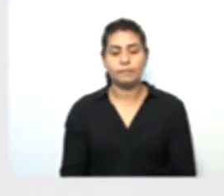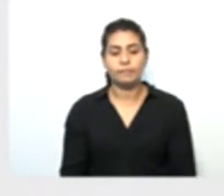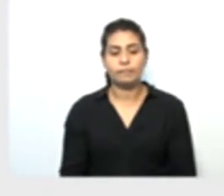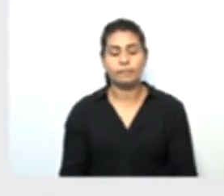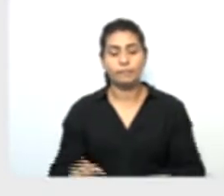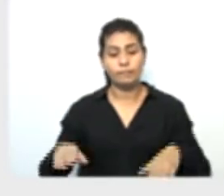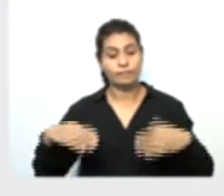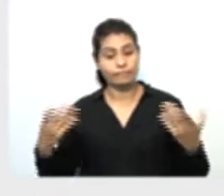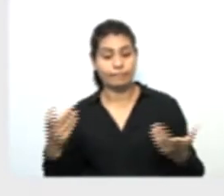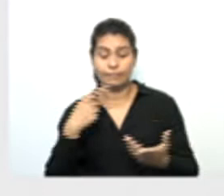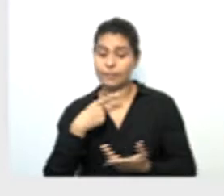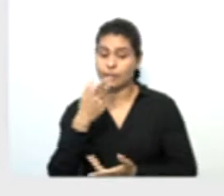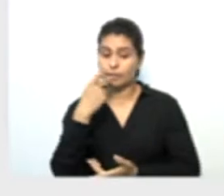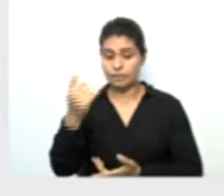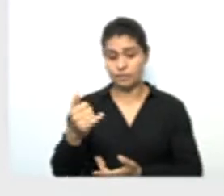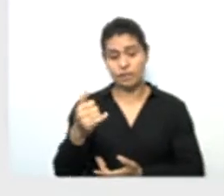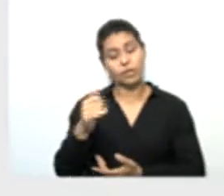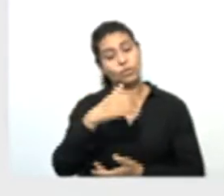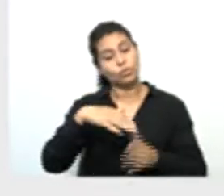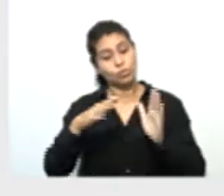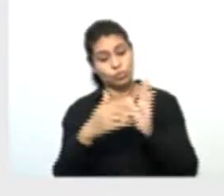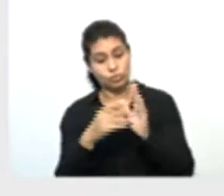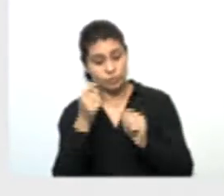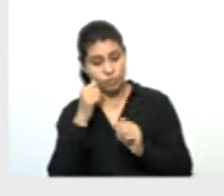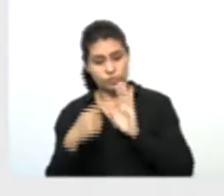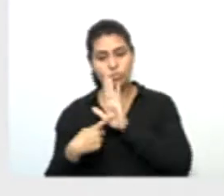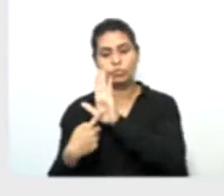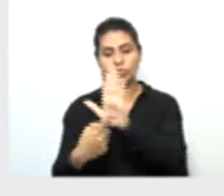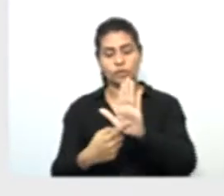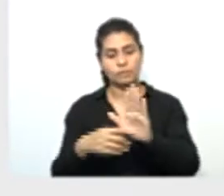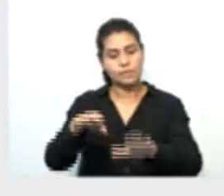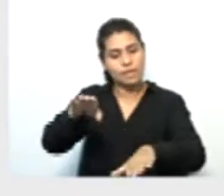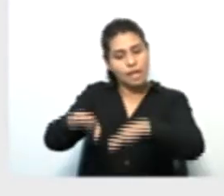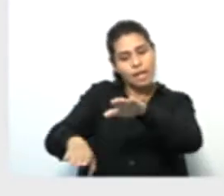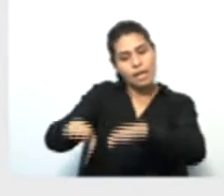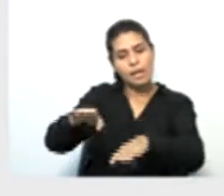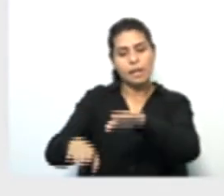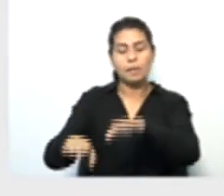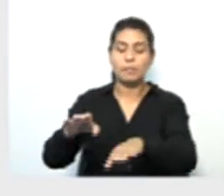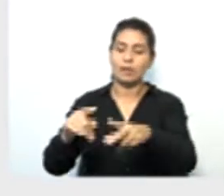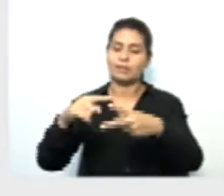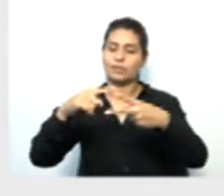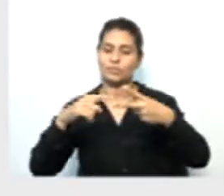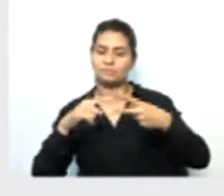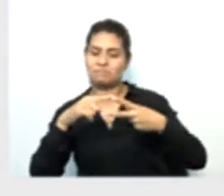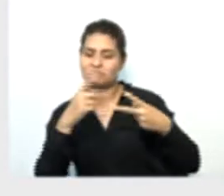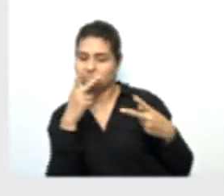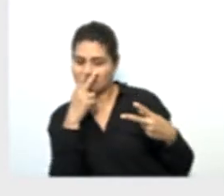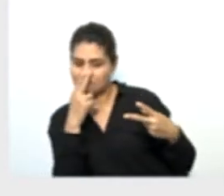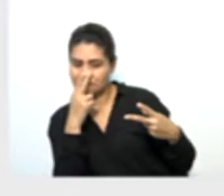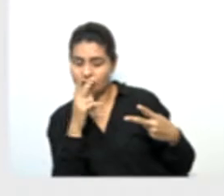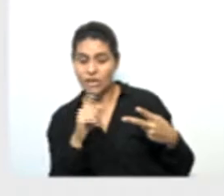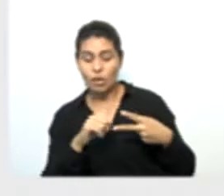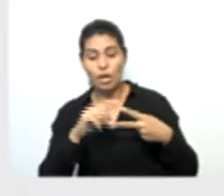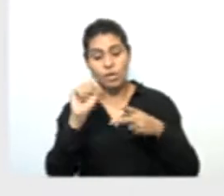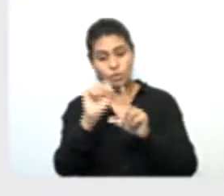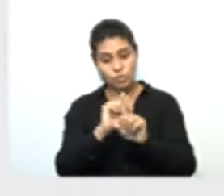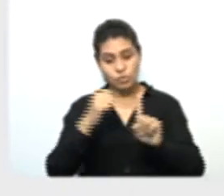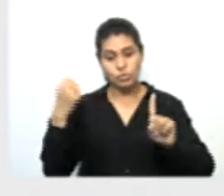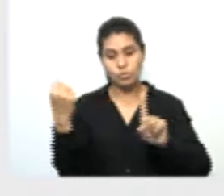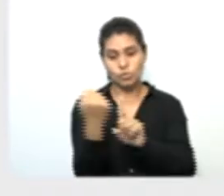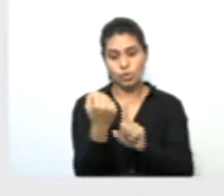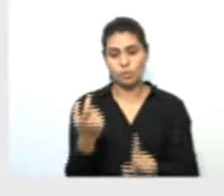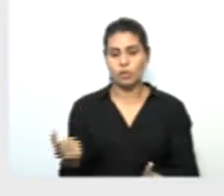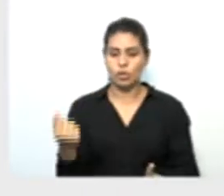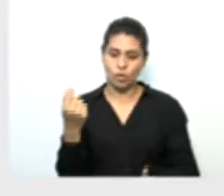Logo, para desempenhar bem seu papel, devem equilibrar essa dupla característica, o aspecto social e